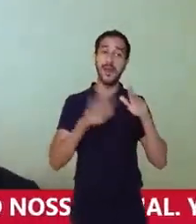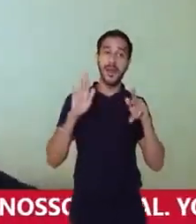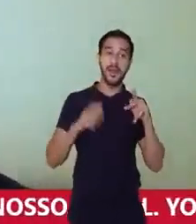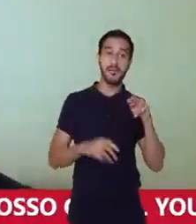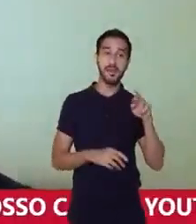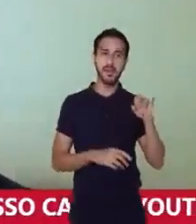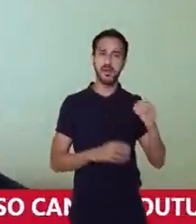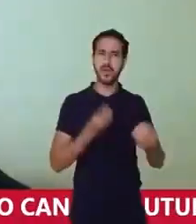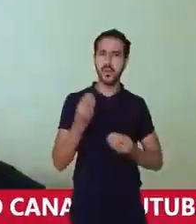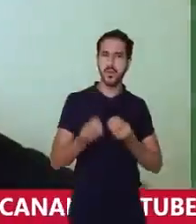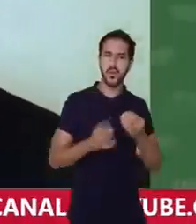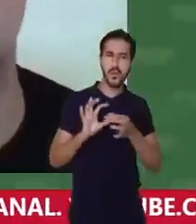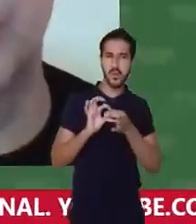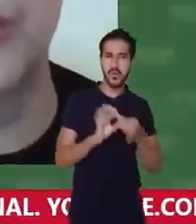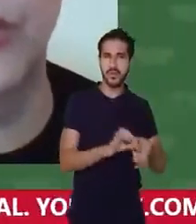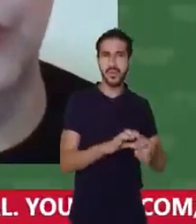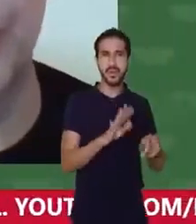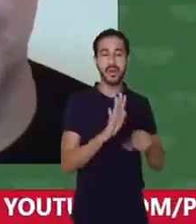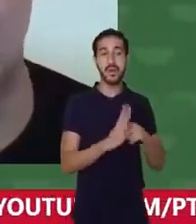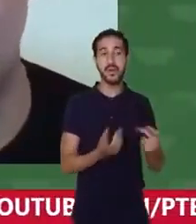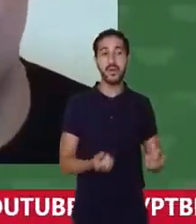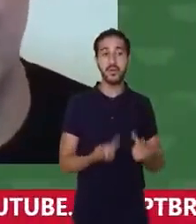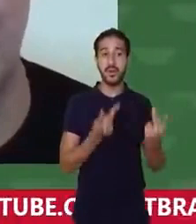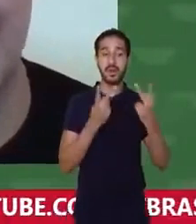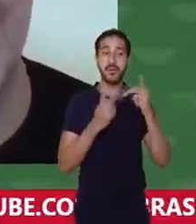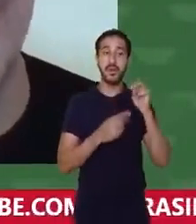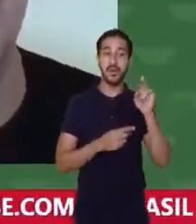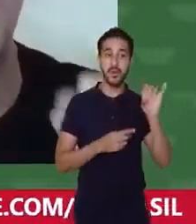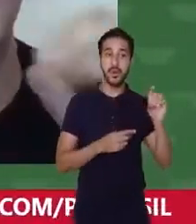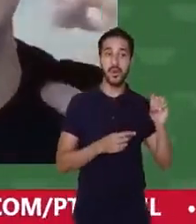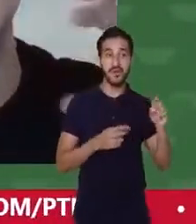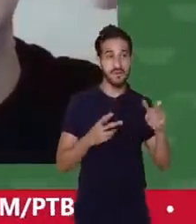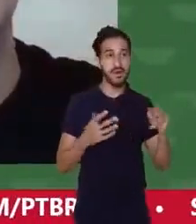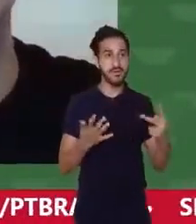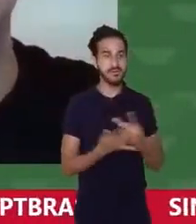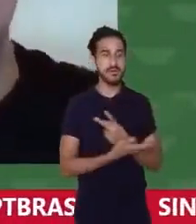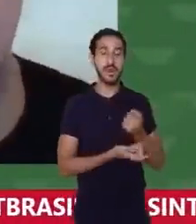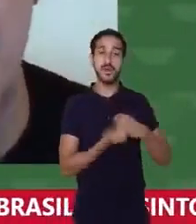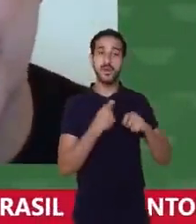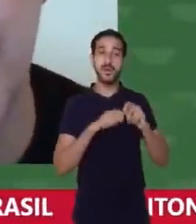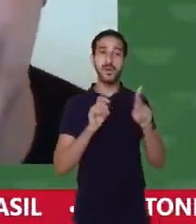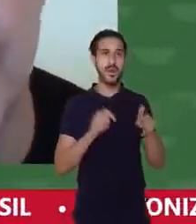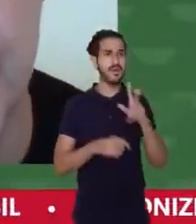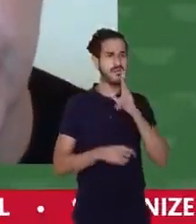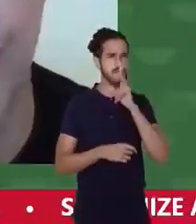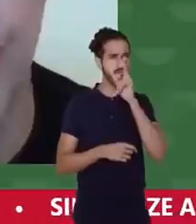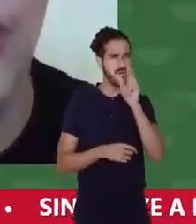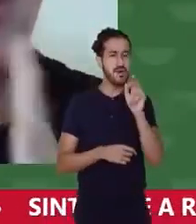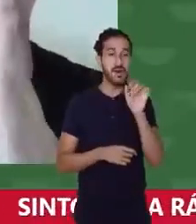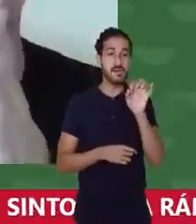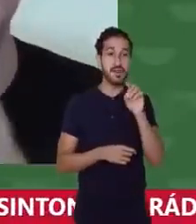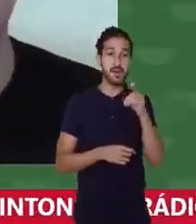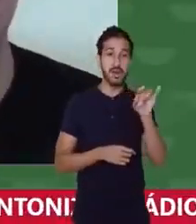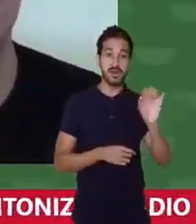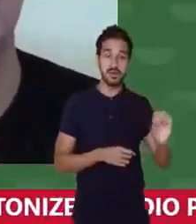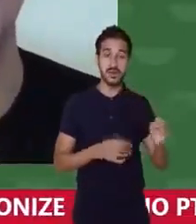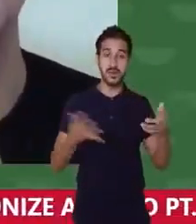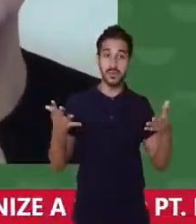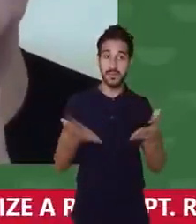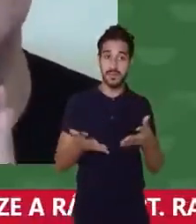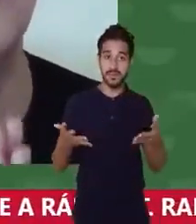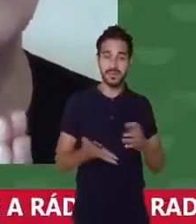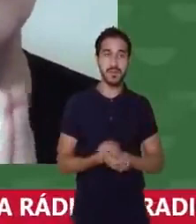petróleo, como é que a situação dos preços do petróleo vai ficar. Esse mercado é um mercado extremamente especulativo.